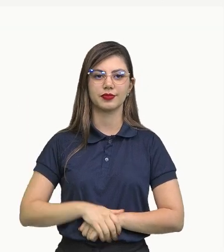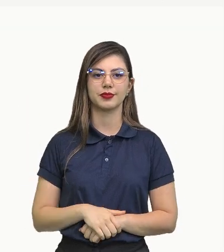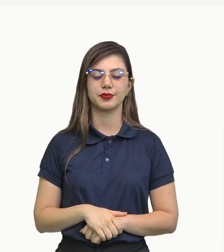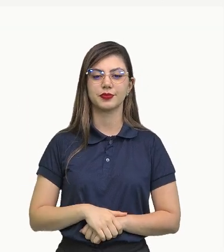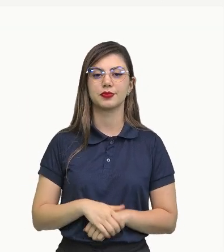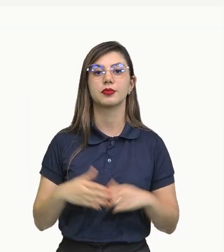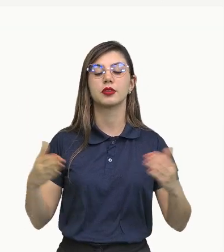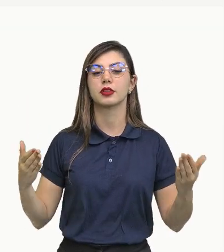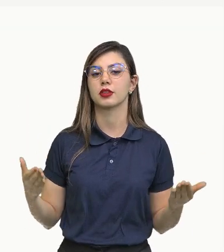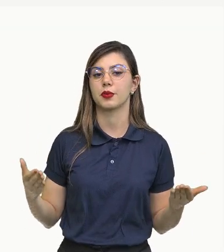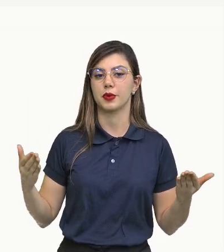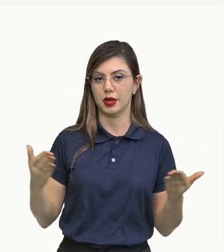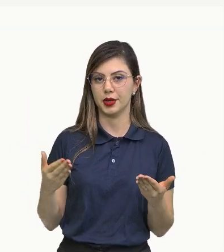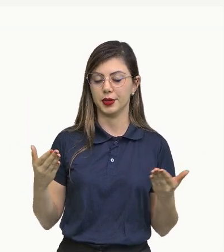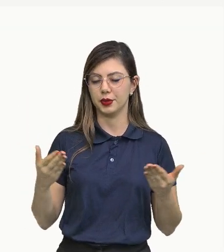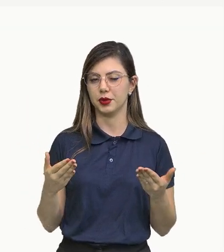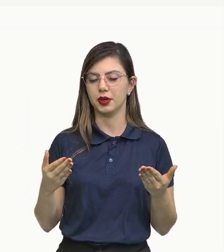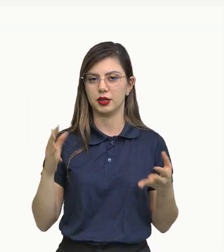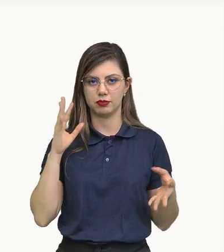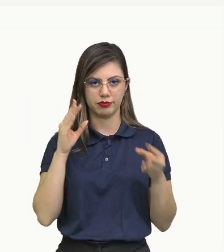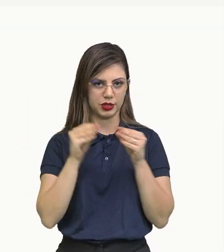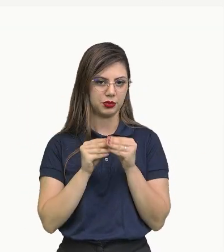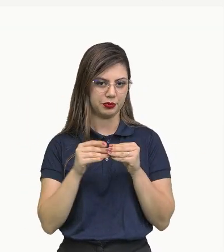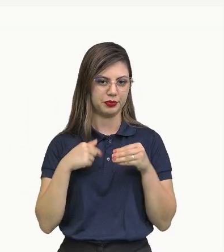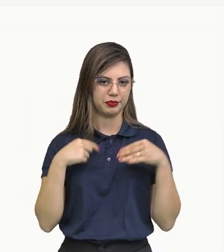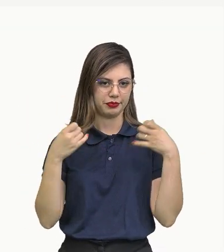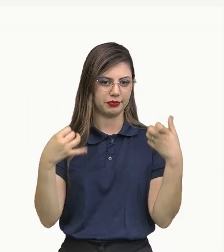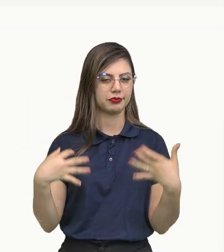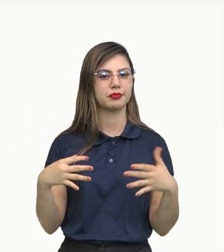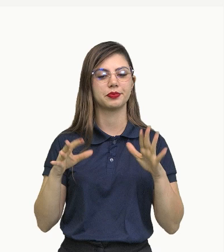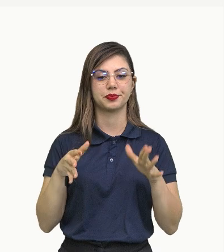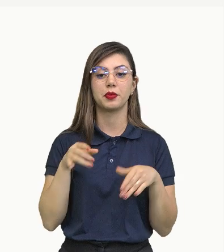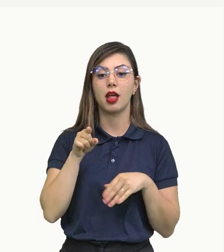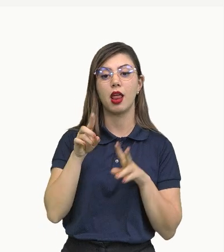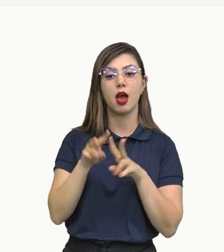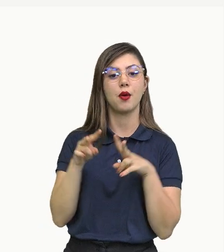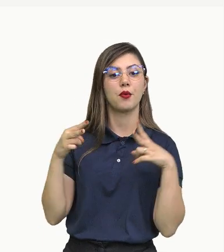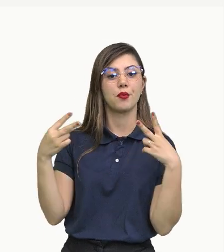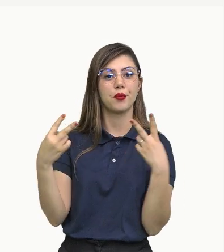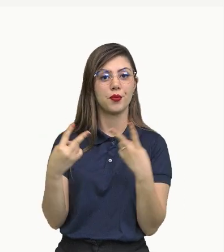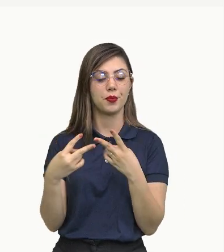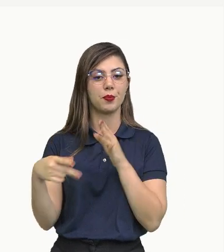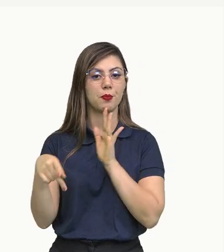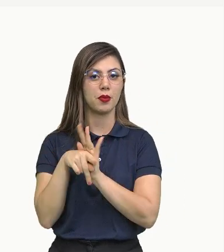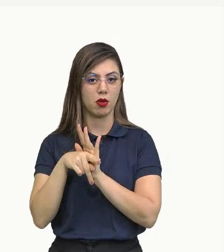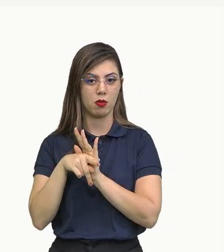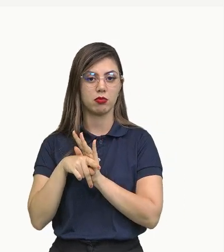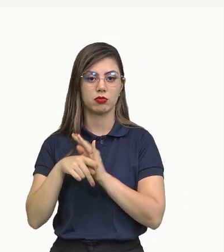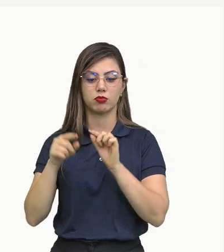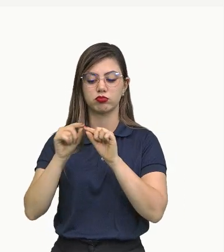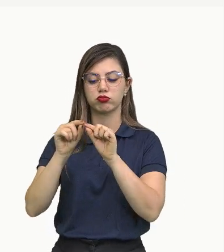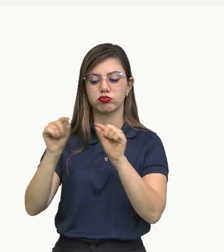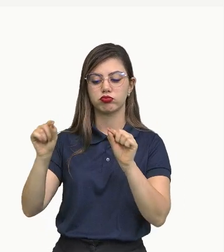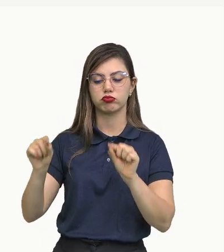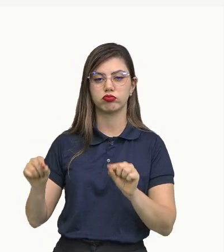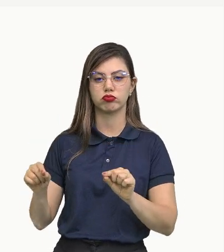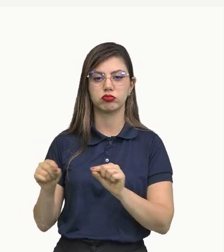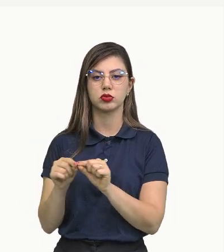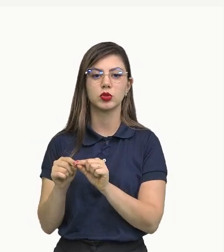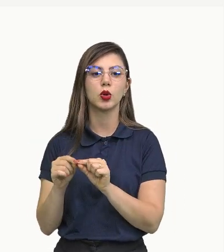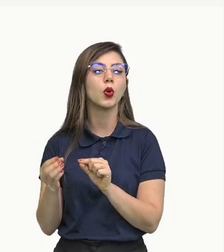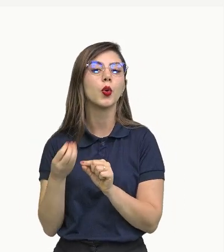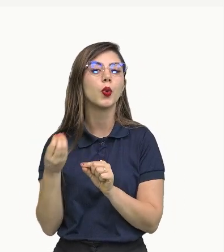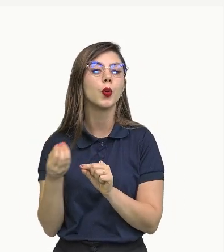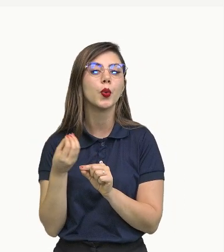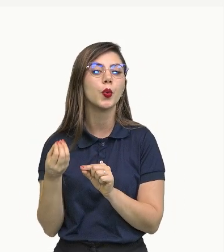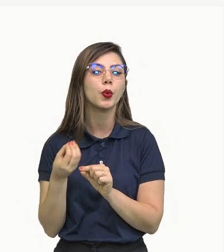Então, sintetizando aquilo que eu acabei de dizer para vocês, esse volume, o volume deste cubo, vai ser dado por quem? Vai ser